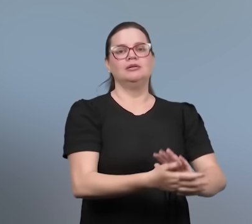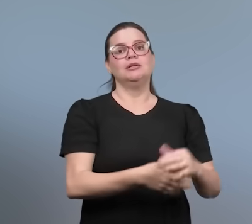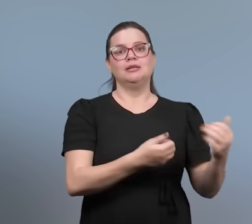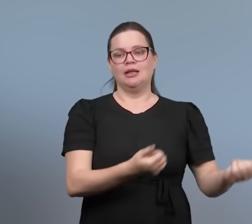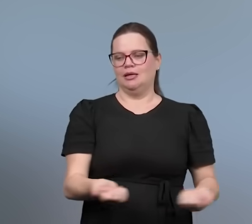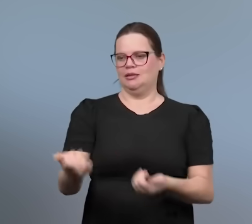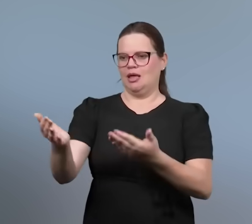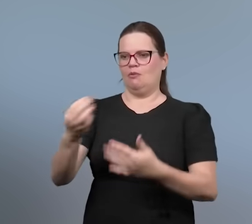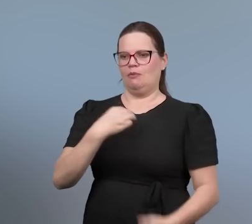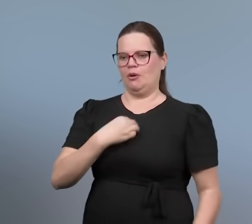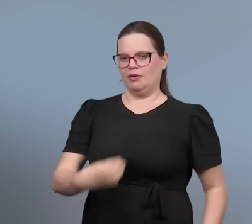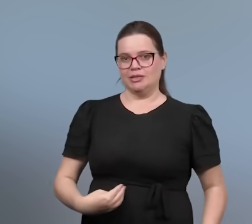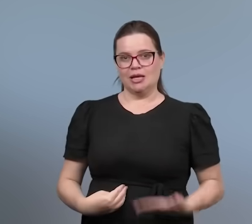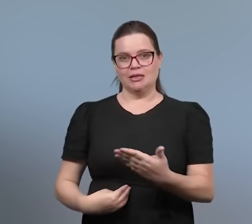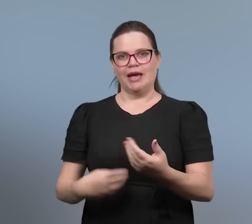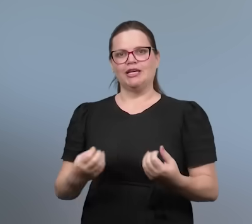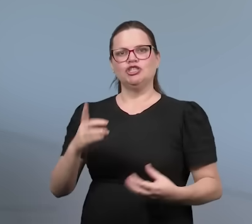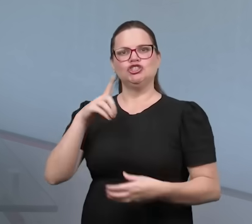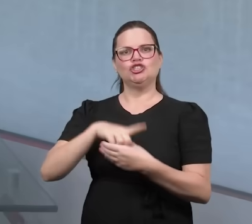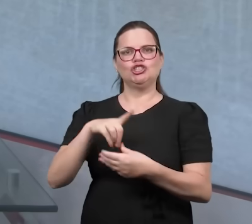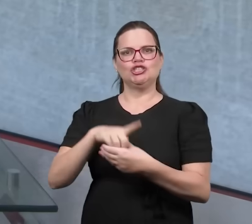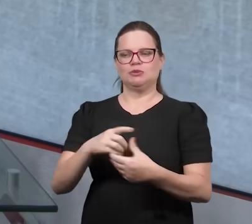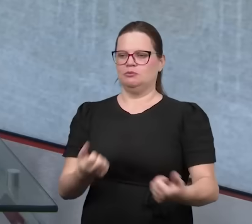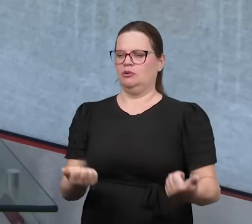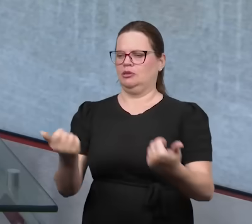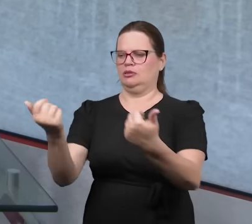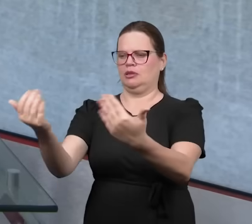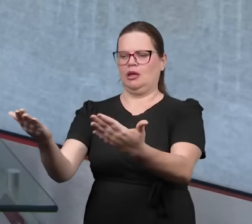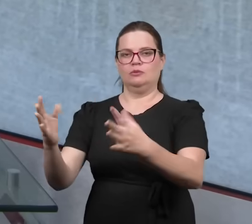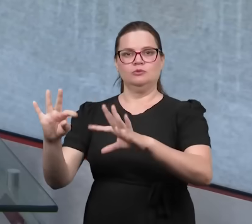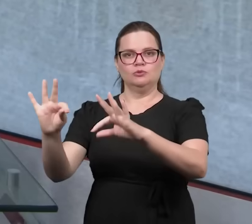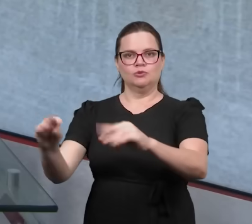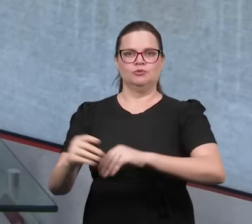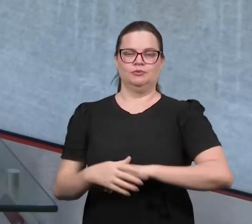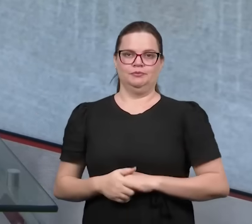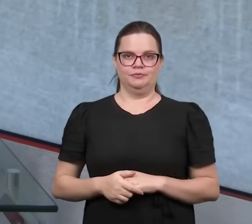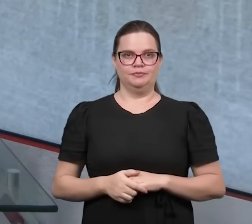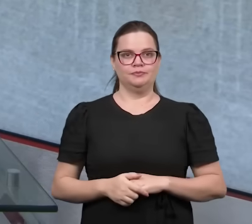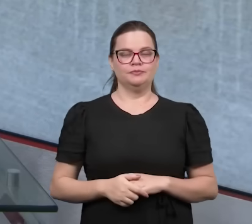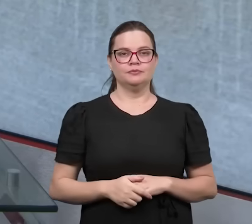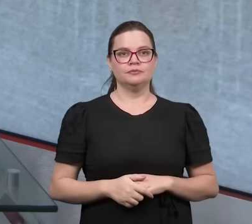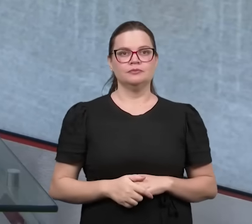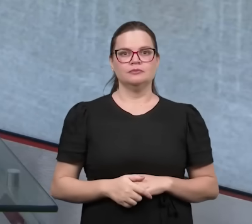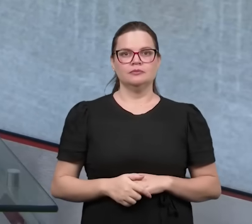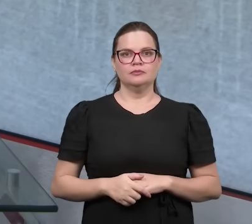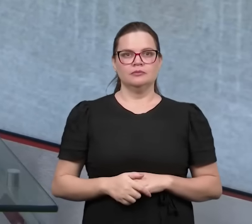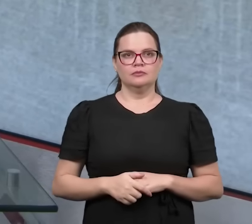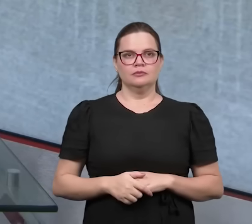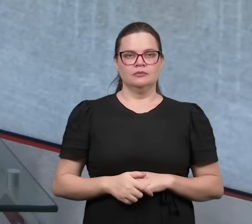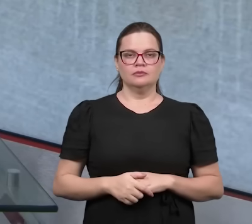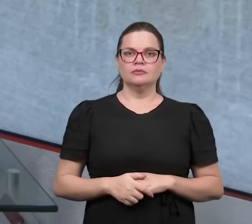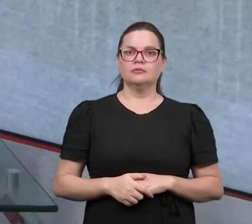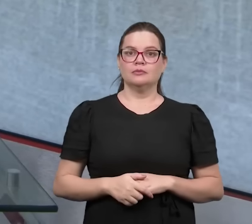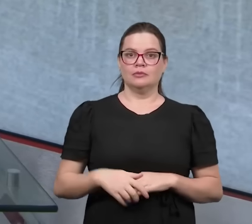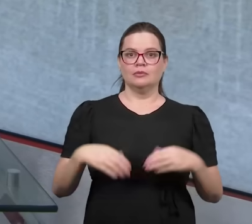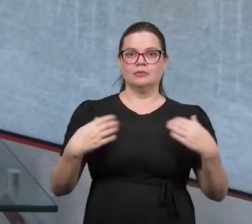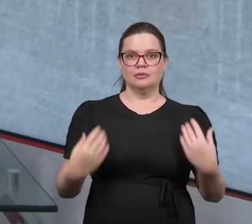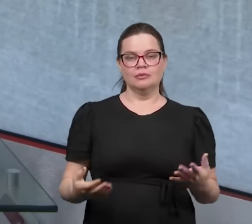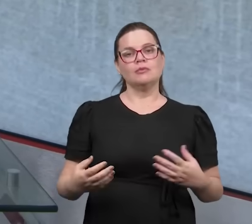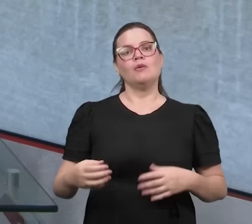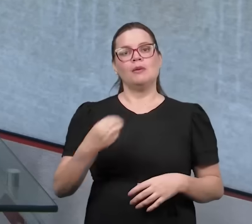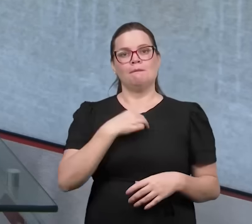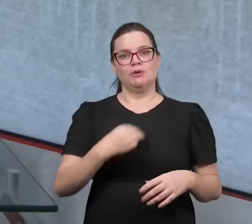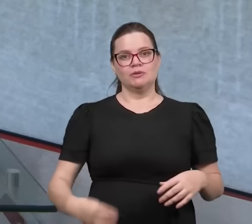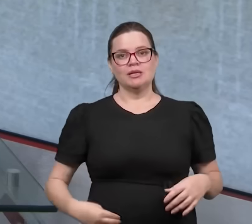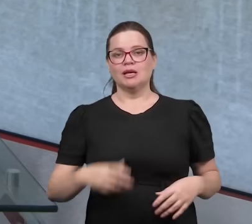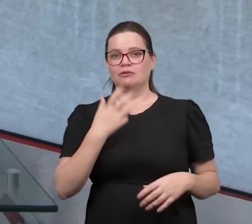o dízimo de tudo. Então o sacerdote Melquisedeque, falando com Abraão, ele disse: e bendito